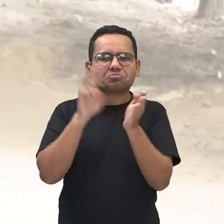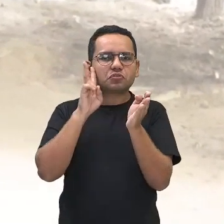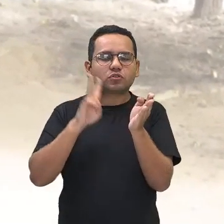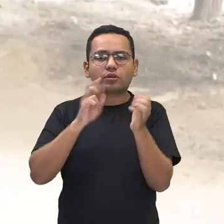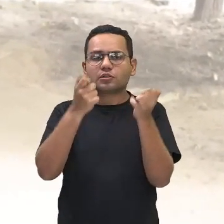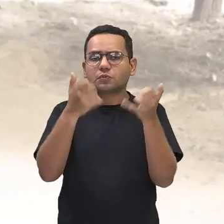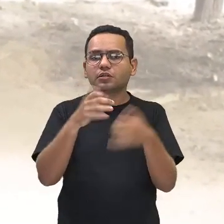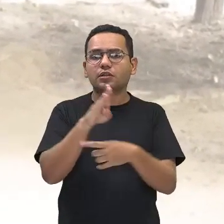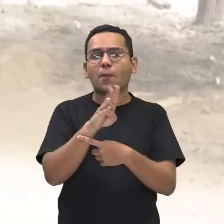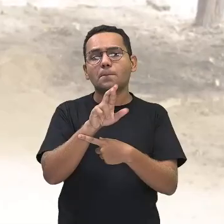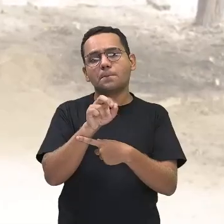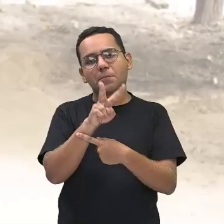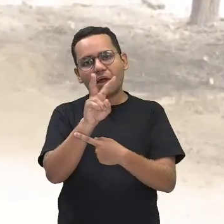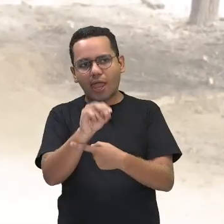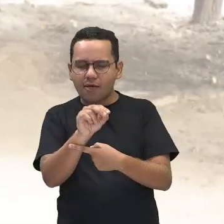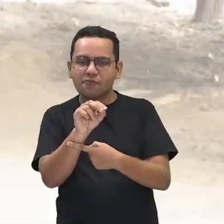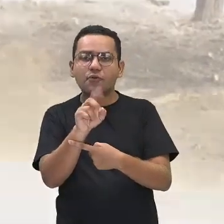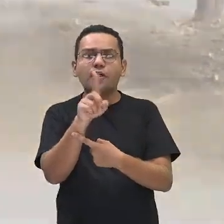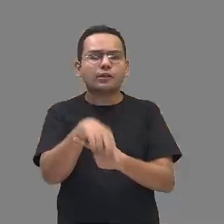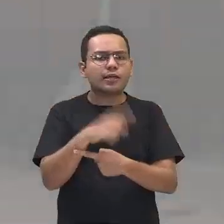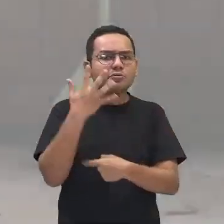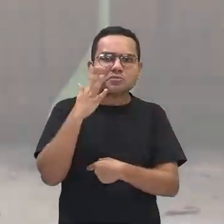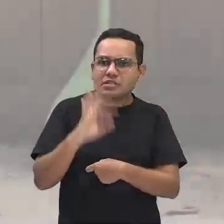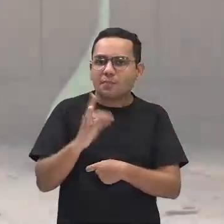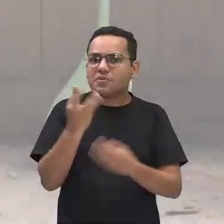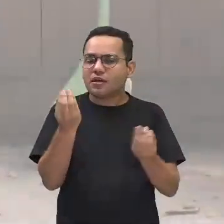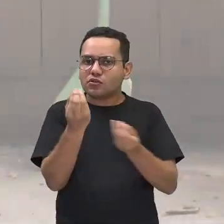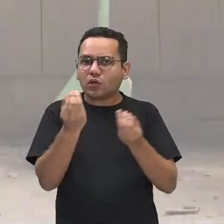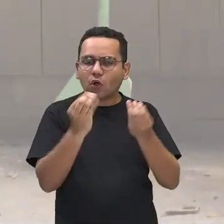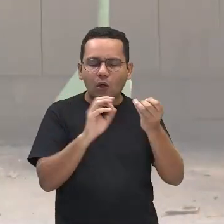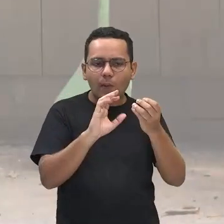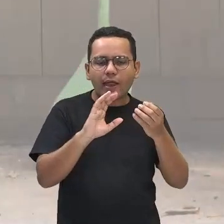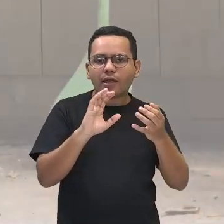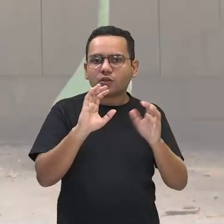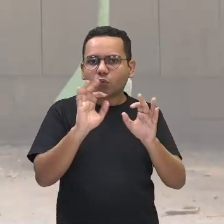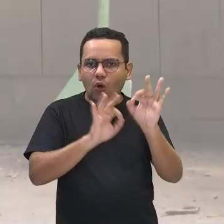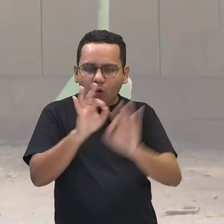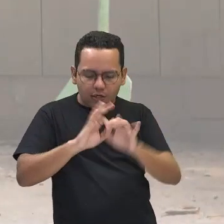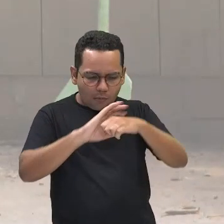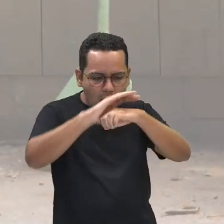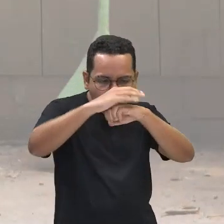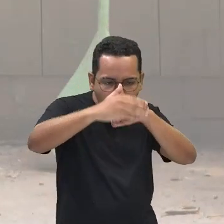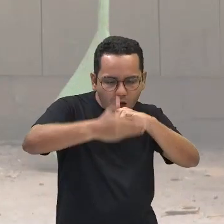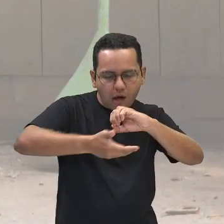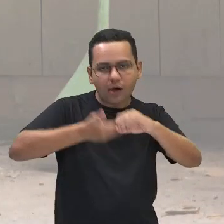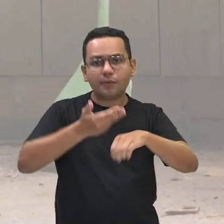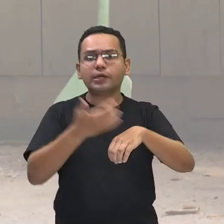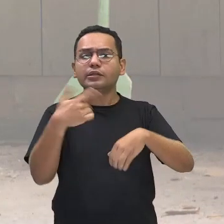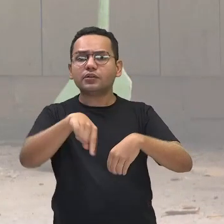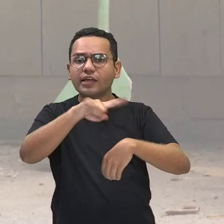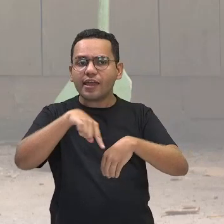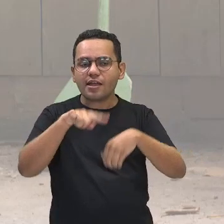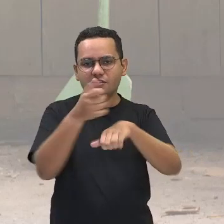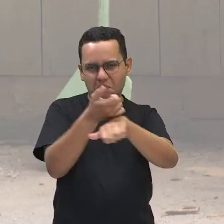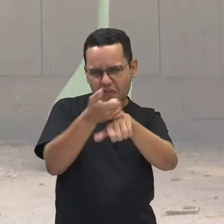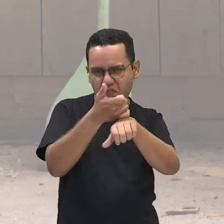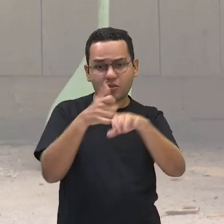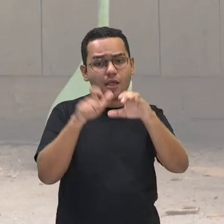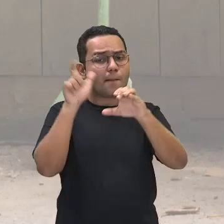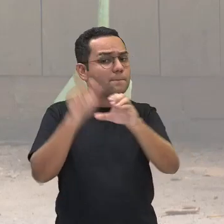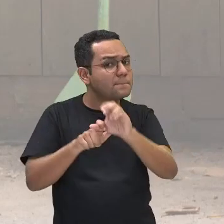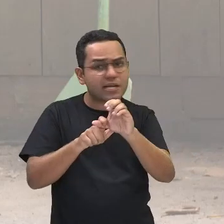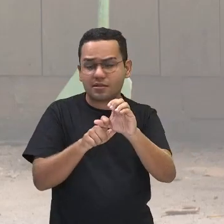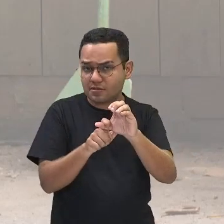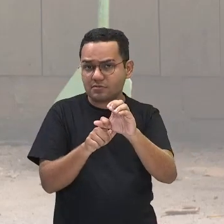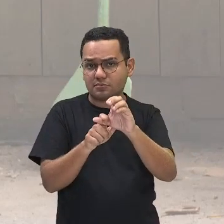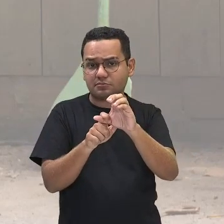a seringueira e com a extração do látex. Ele era ali endividado, estava ali preso à terra, no que a